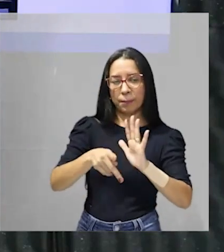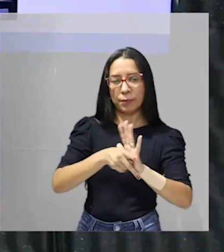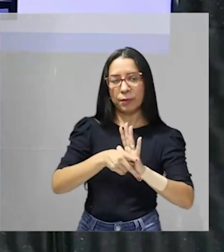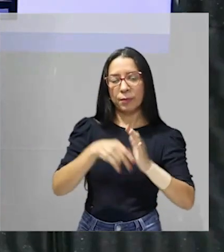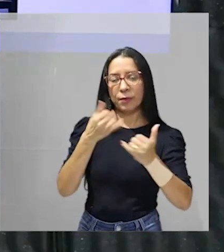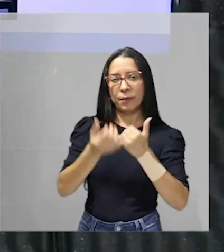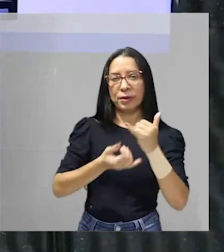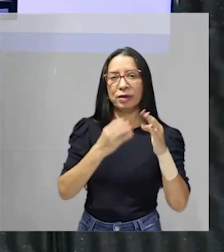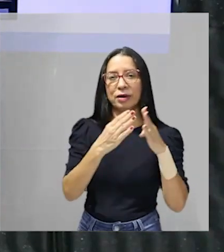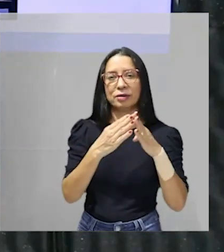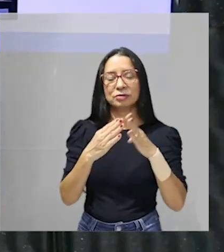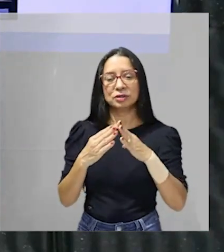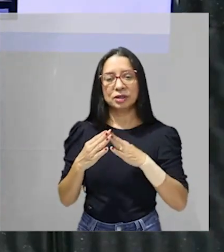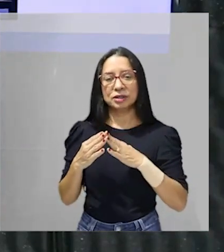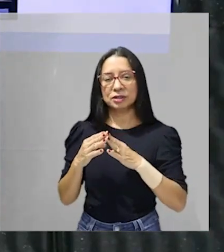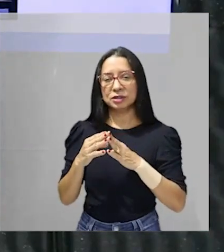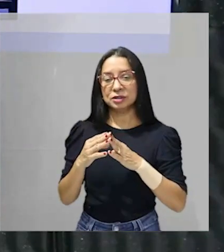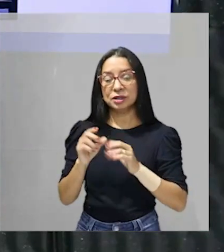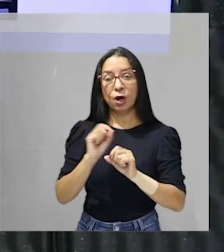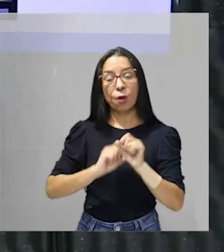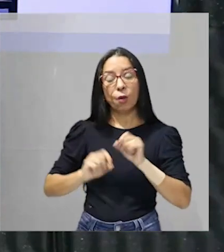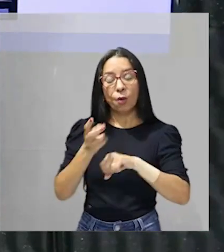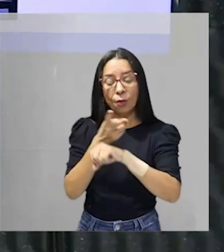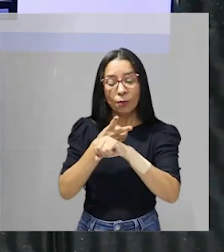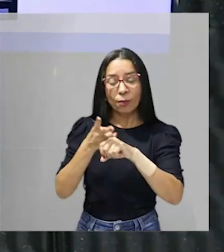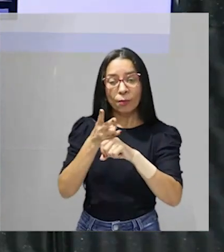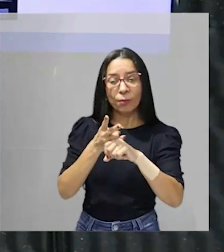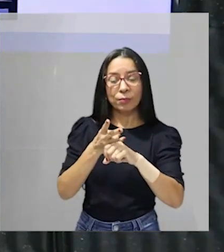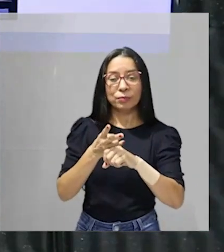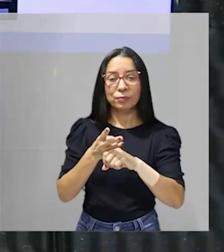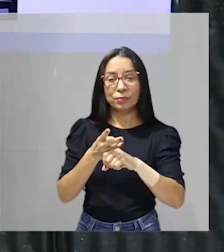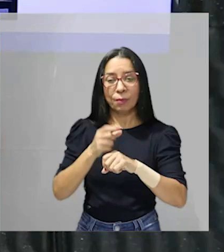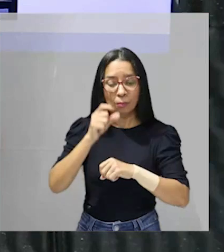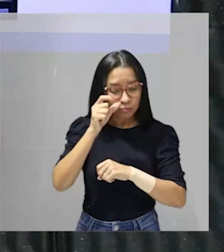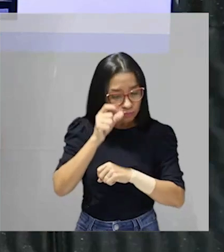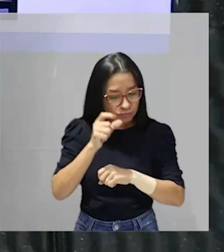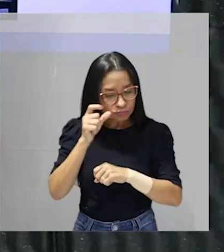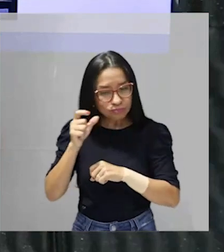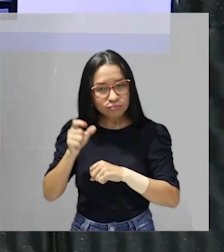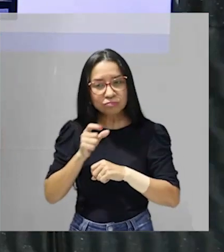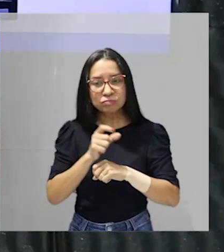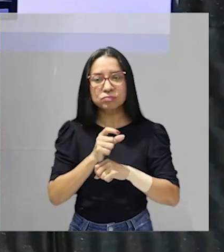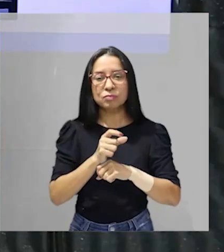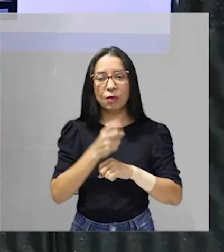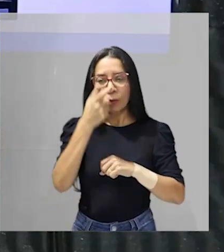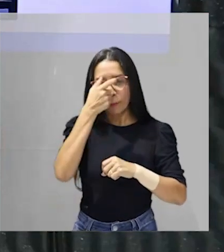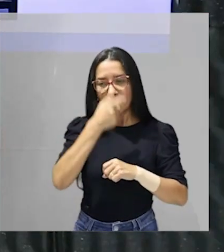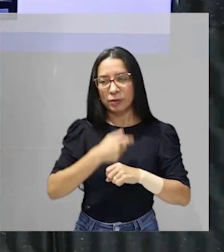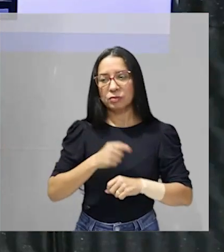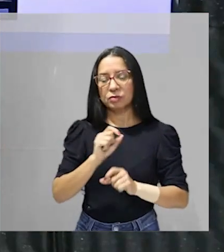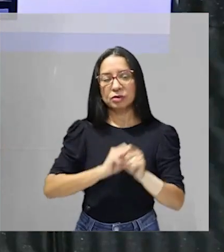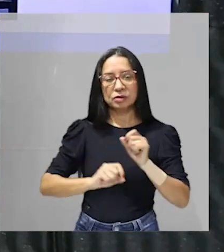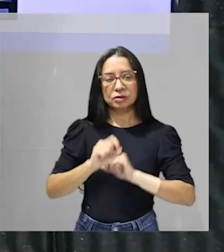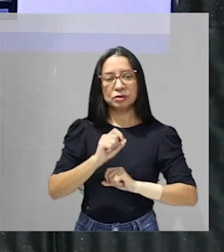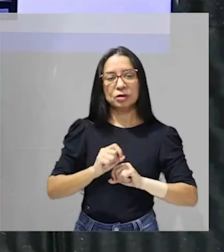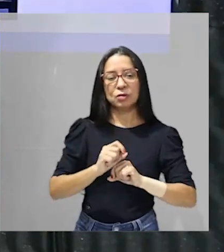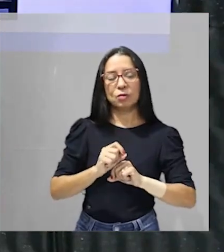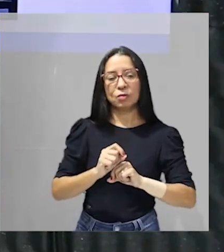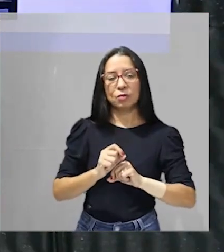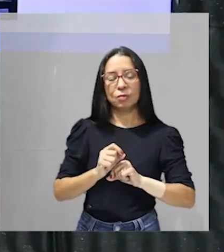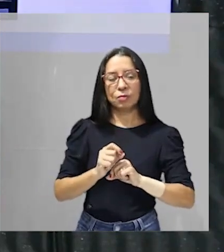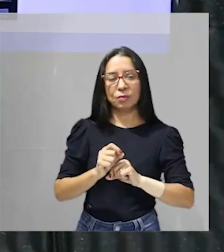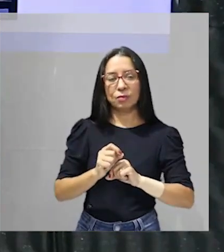ou de detetive sempre colocamos os alunos com personagens ativos dessa atividade representa o que chamamos de